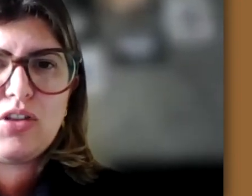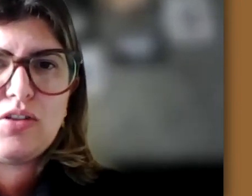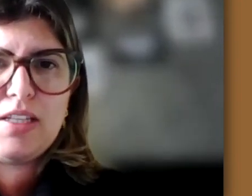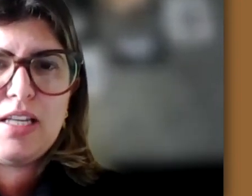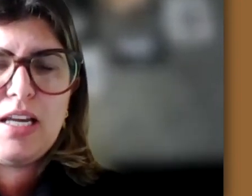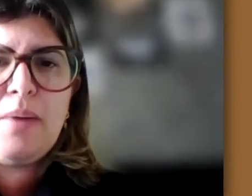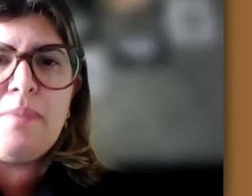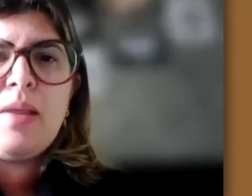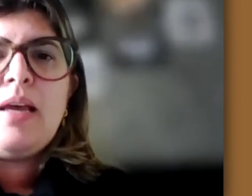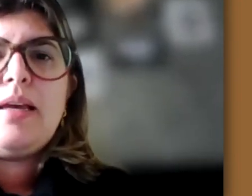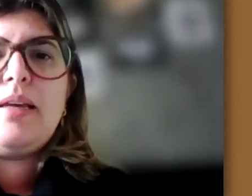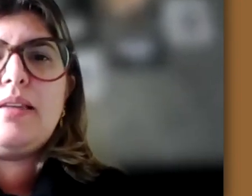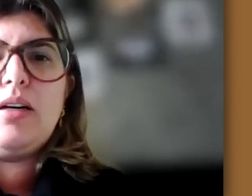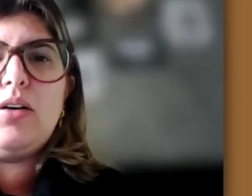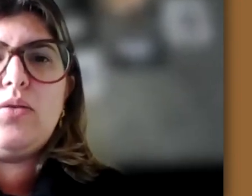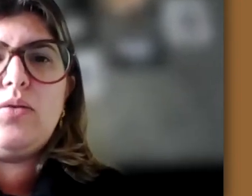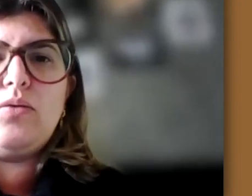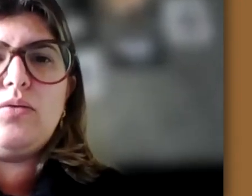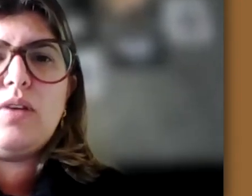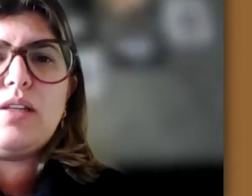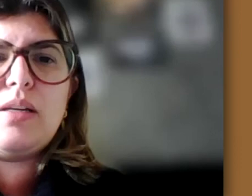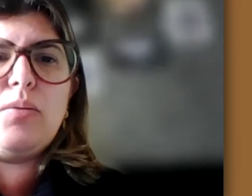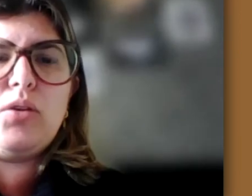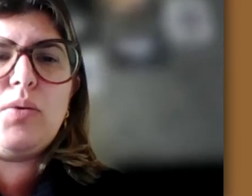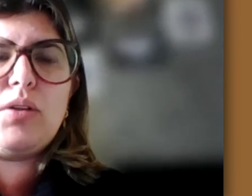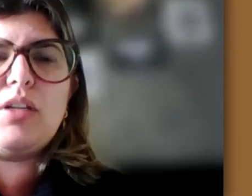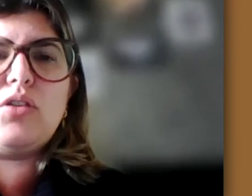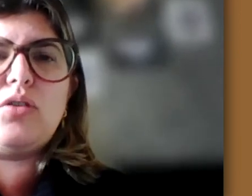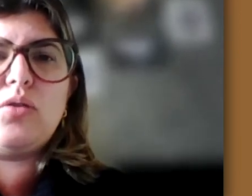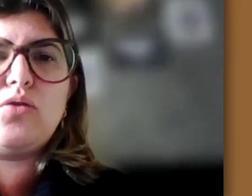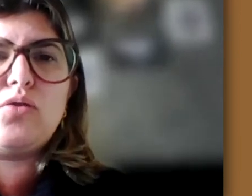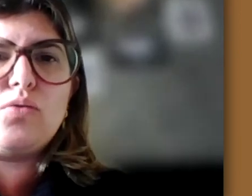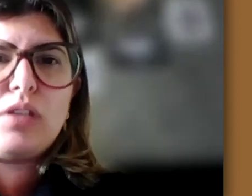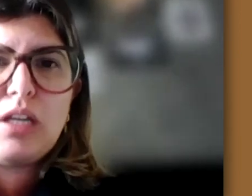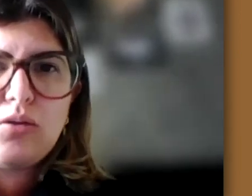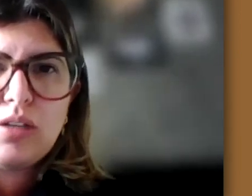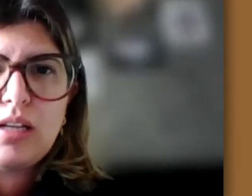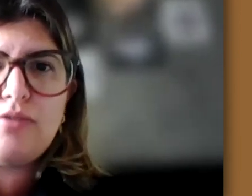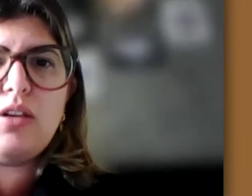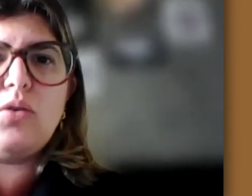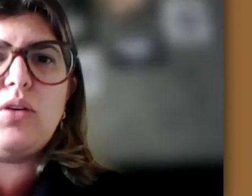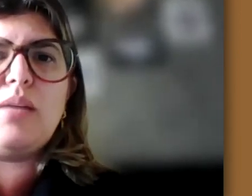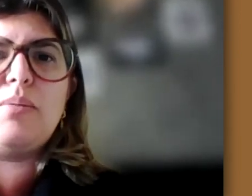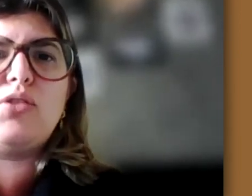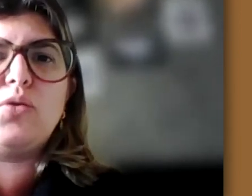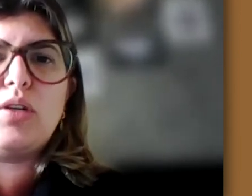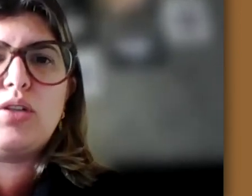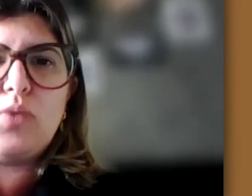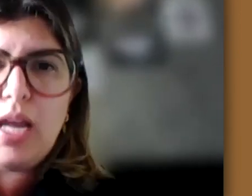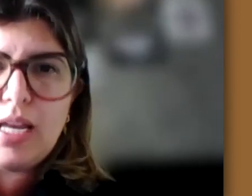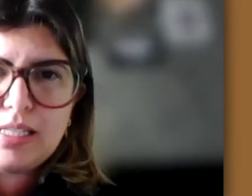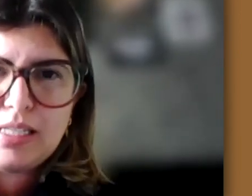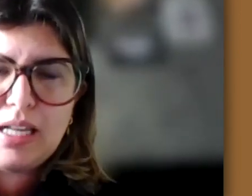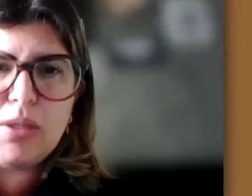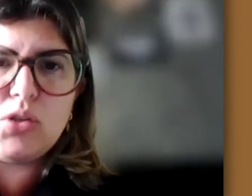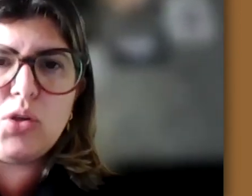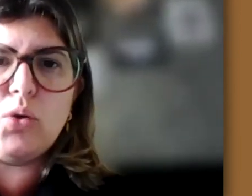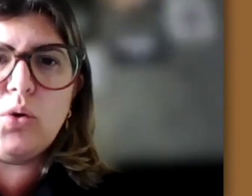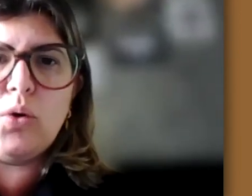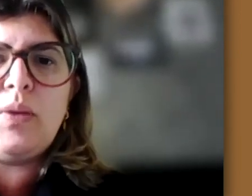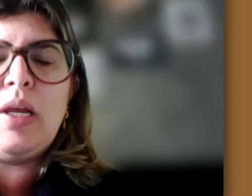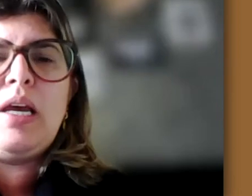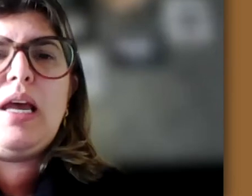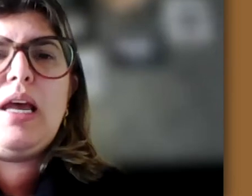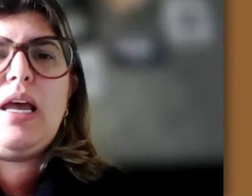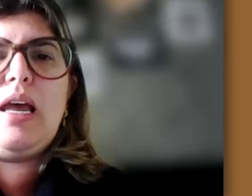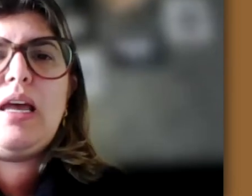aulas que a gente vai ter. Então, vai ser muito importante todos os mosquitos que ela falou, que ela mencionou, as doenças que ela